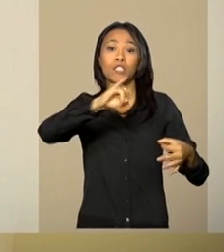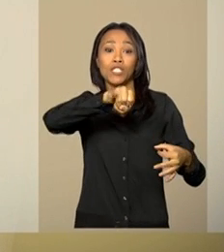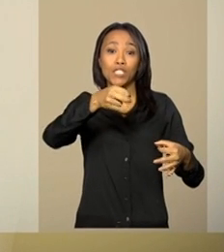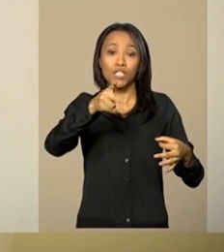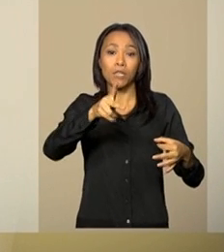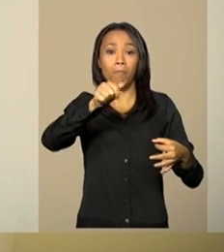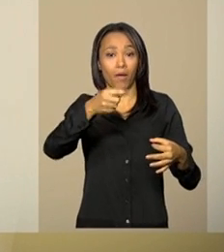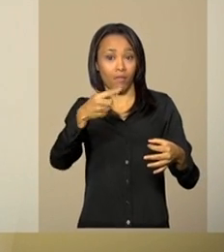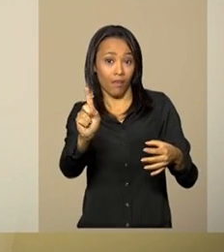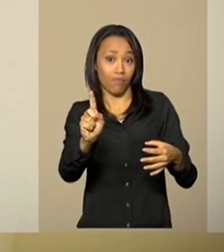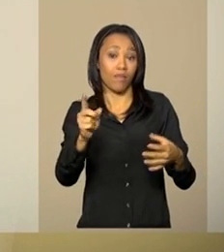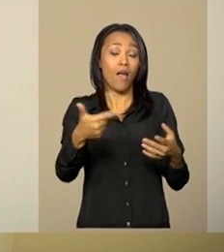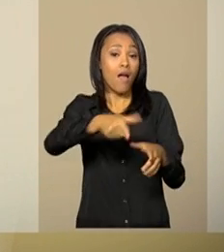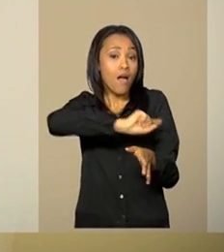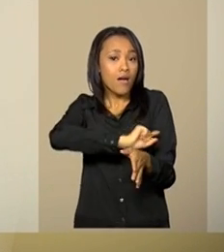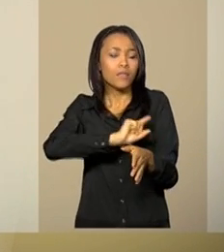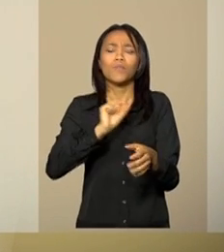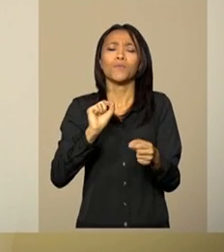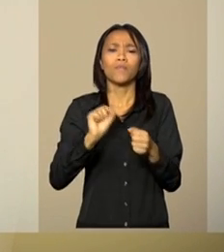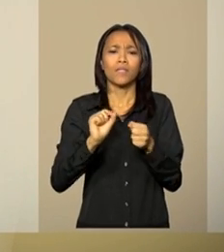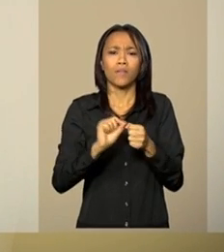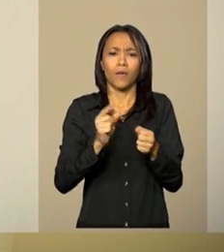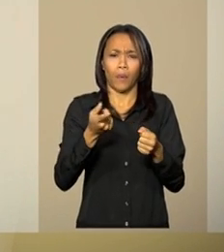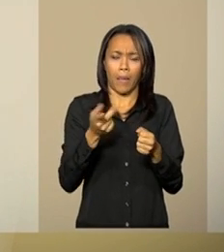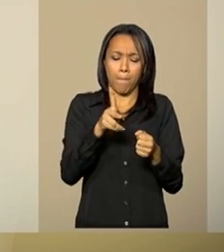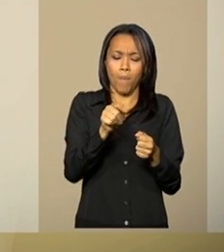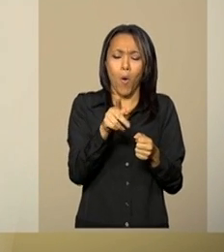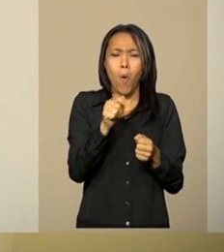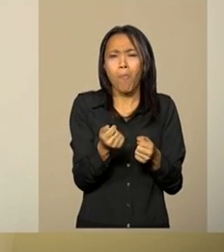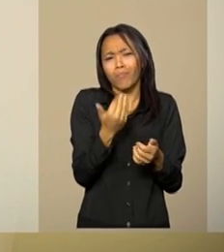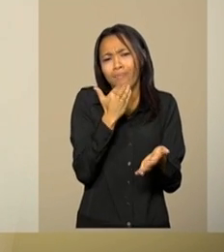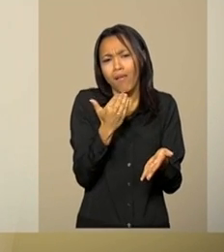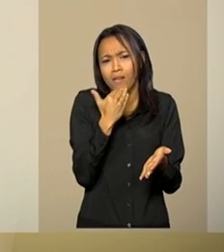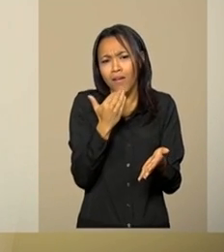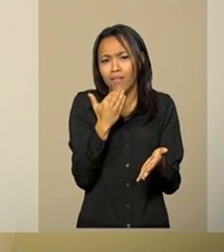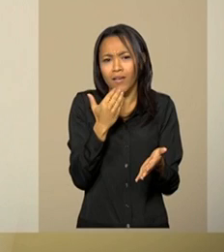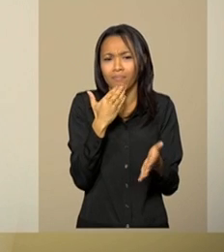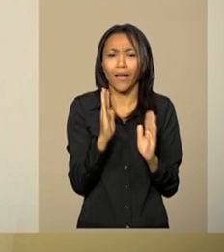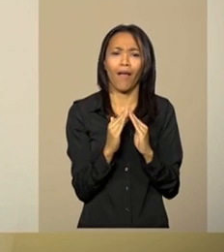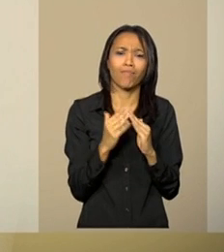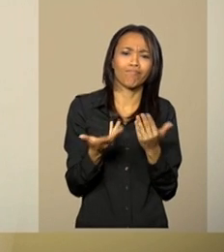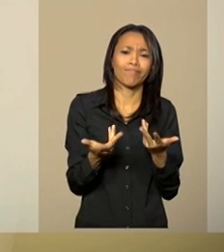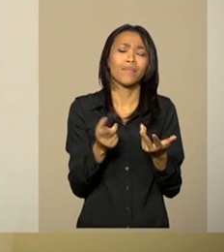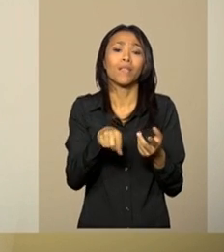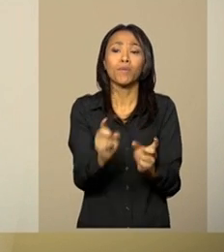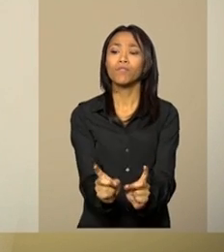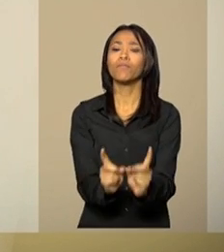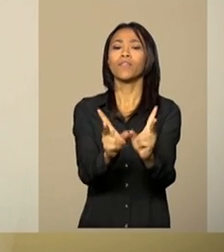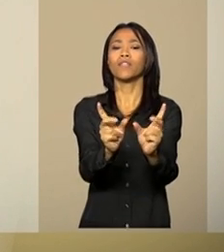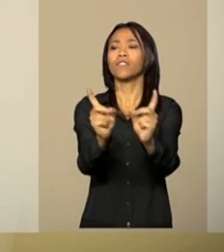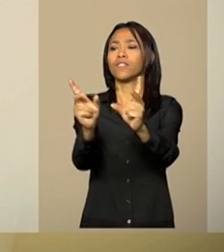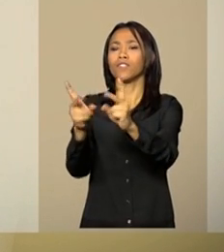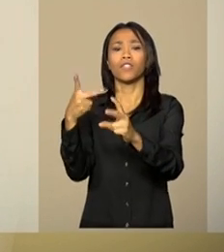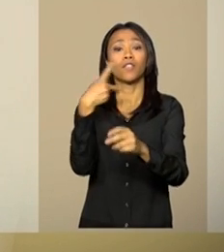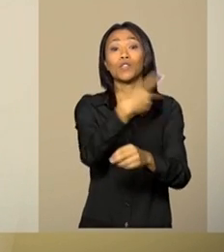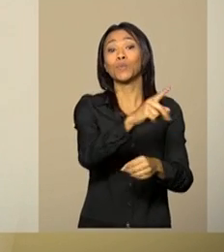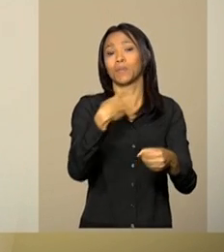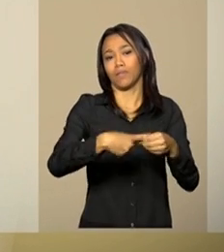Jiparaná. Antes, Luciano, eles faziam a polpa de forma artesanal e vendiam para os comerciantes lá